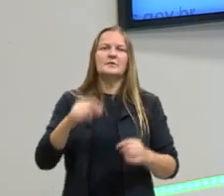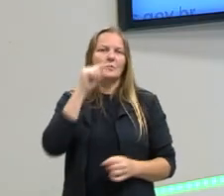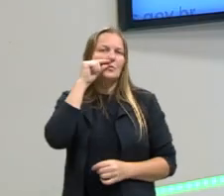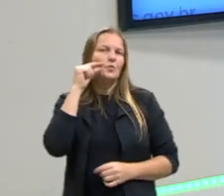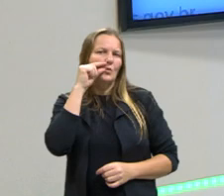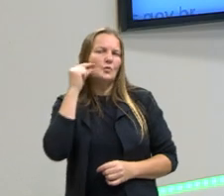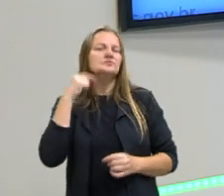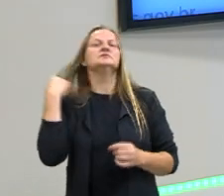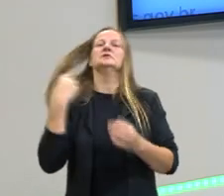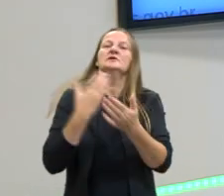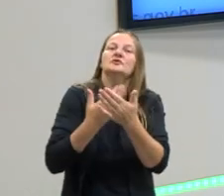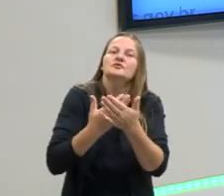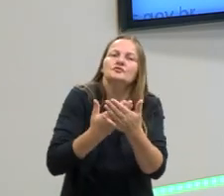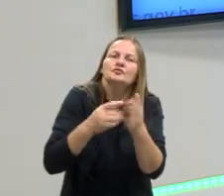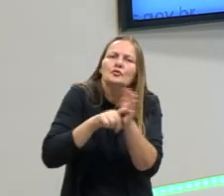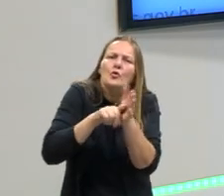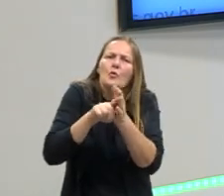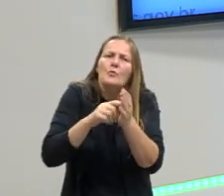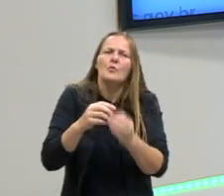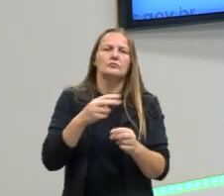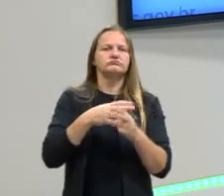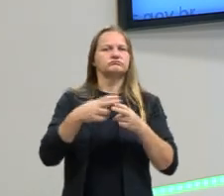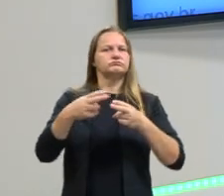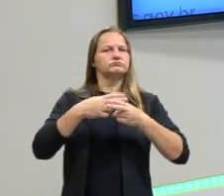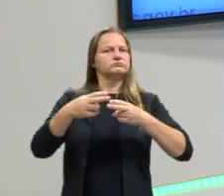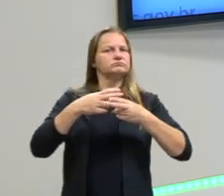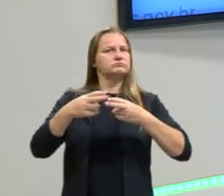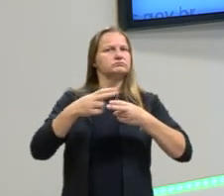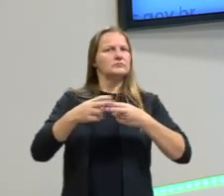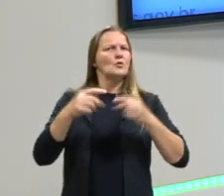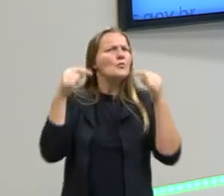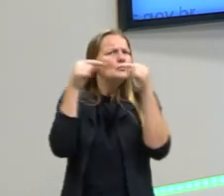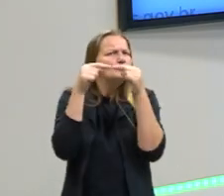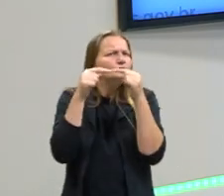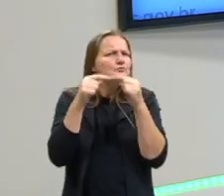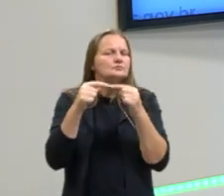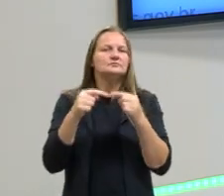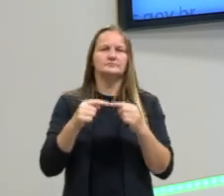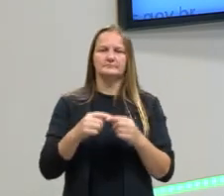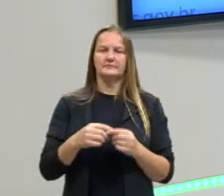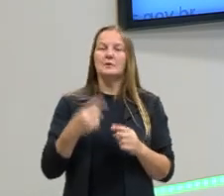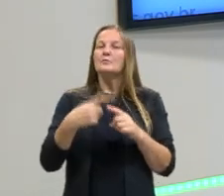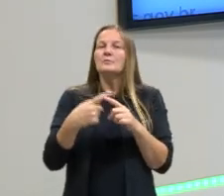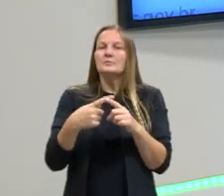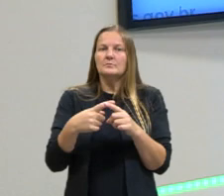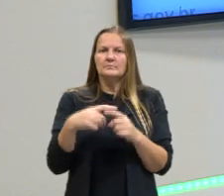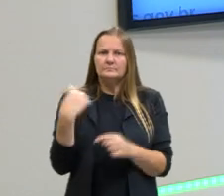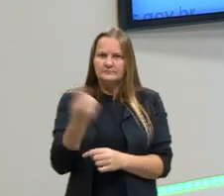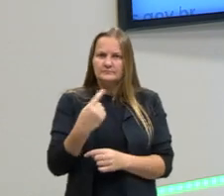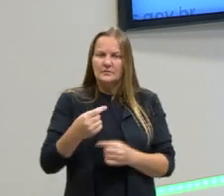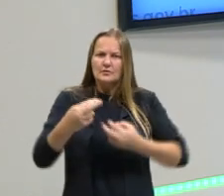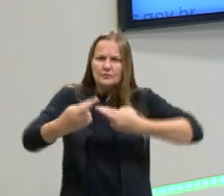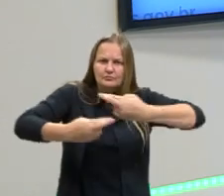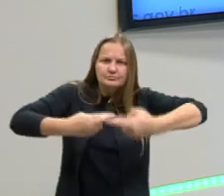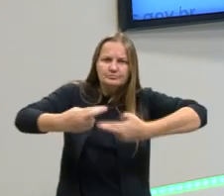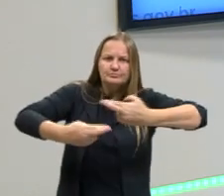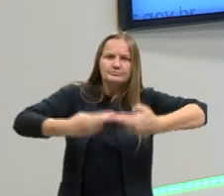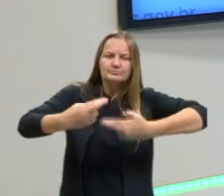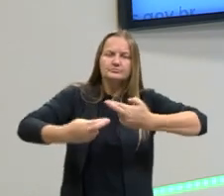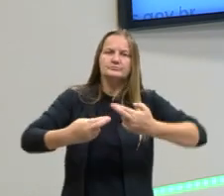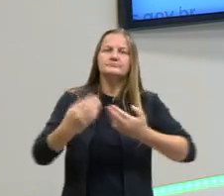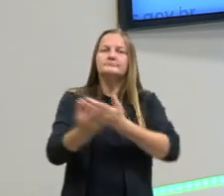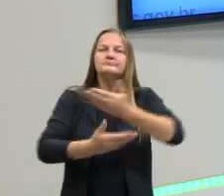Conde de estudar uma sociedade de forma neutra né de forma objetiva para que nós não nos envolvamos